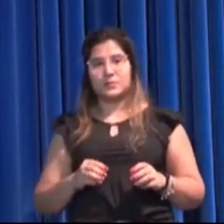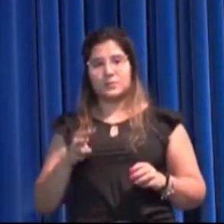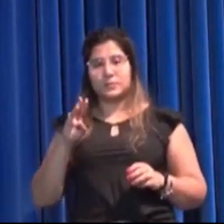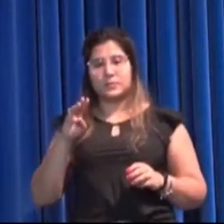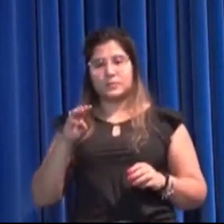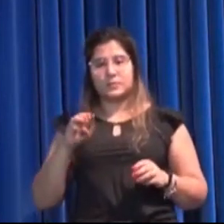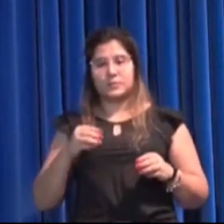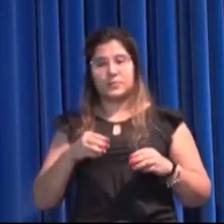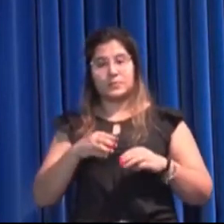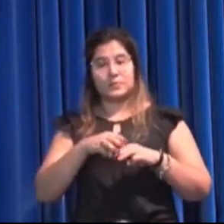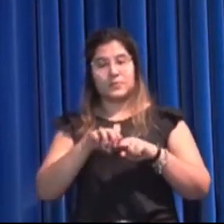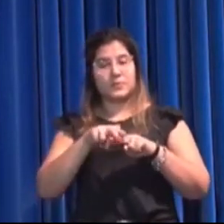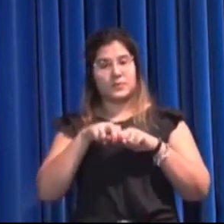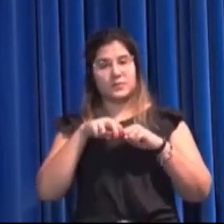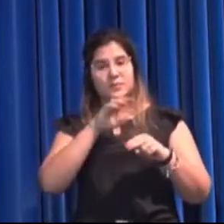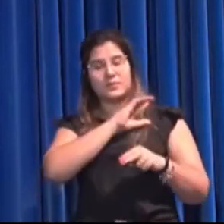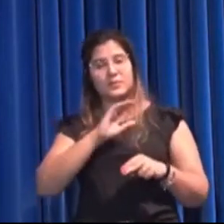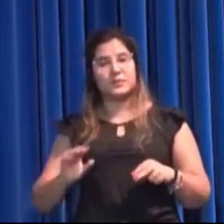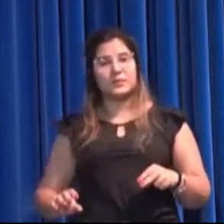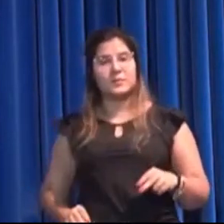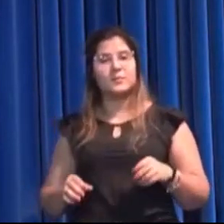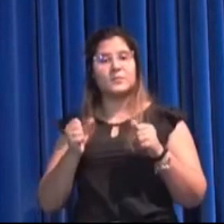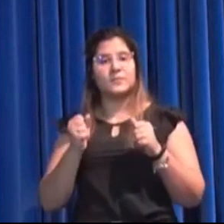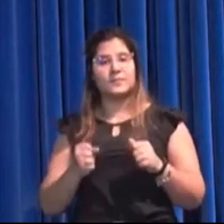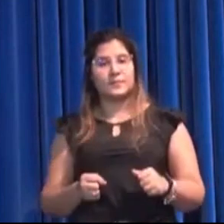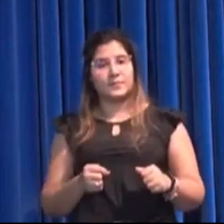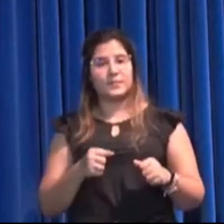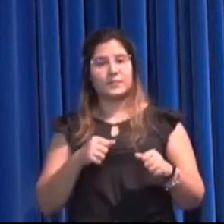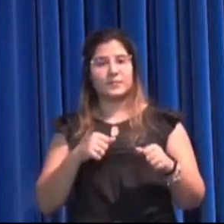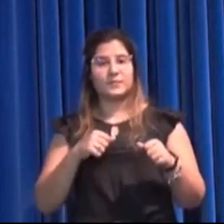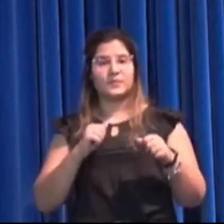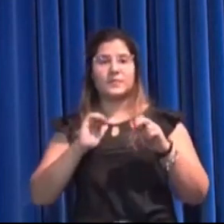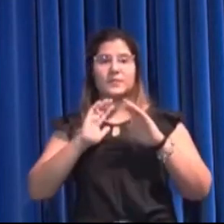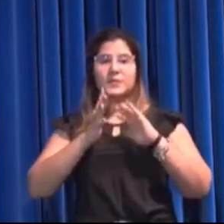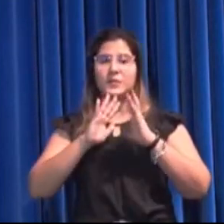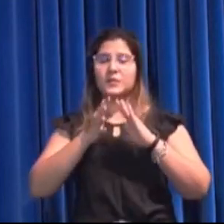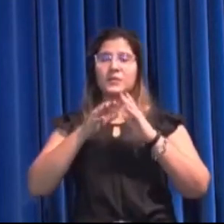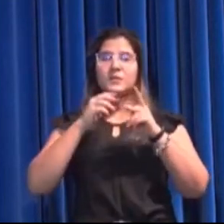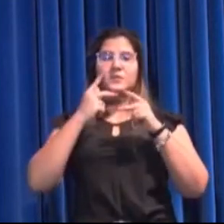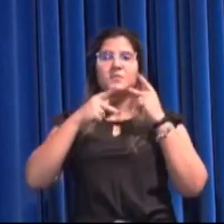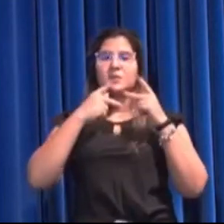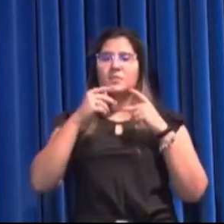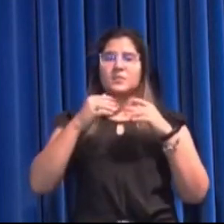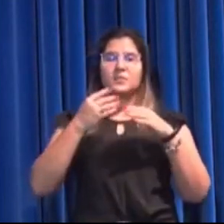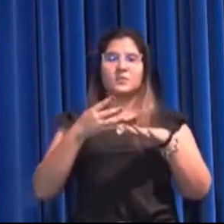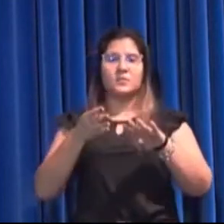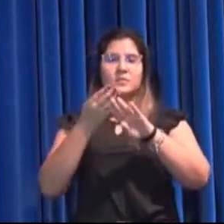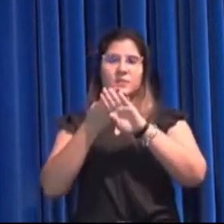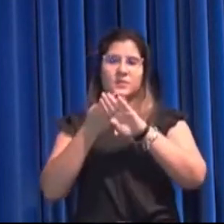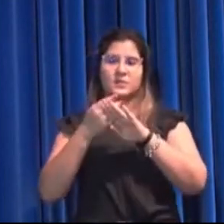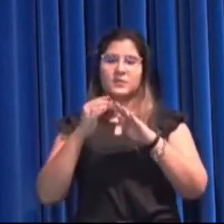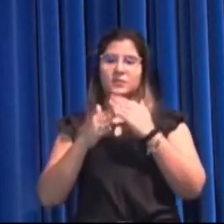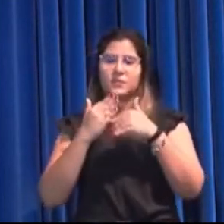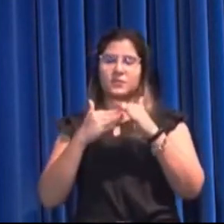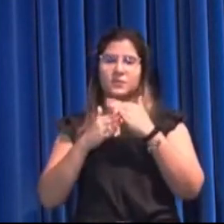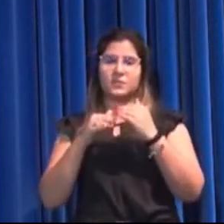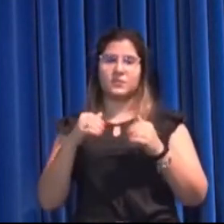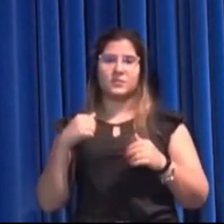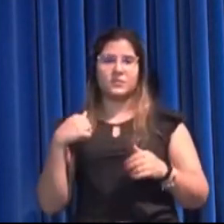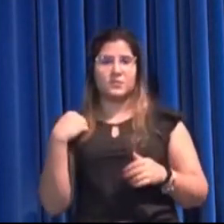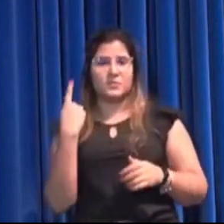podemos falar e confessar todos os nossos pecados diante dele. E temos a